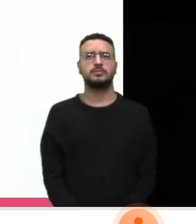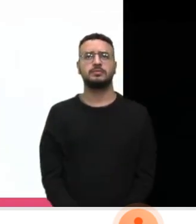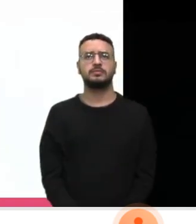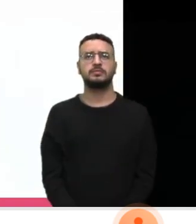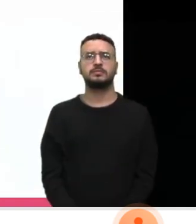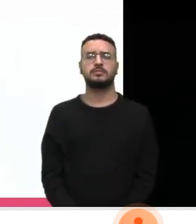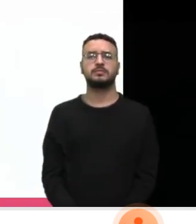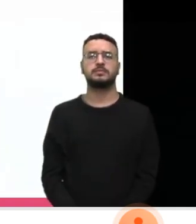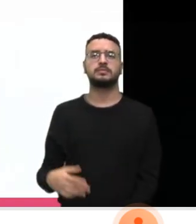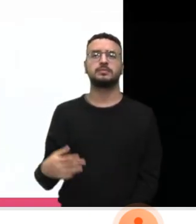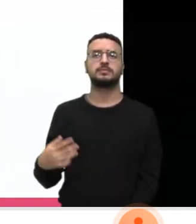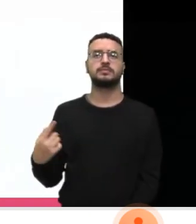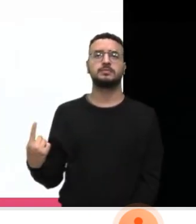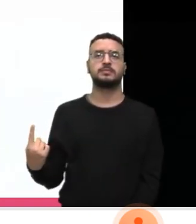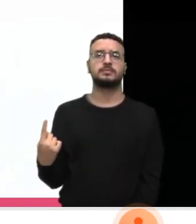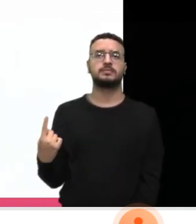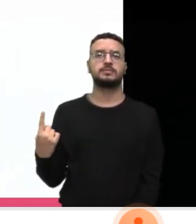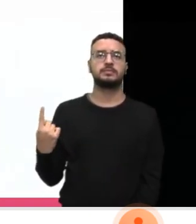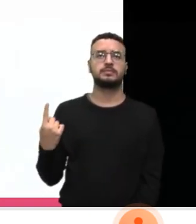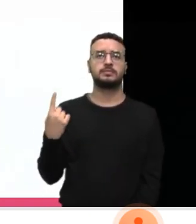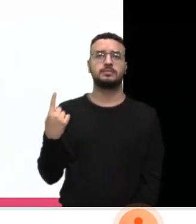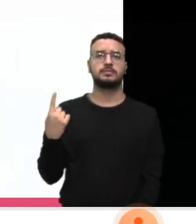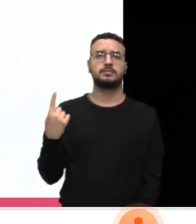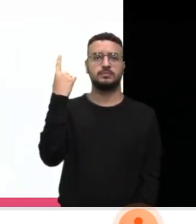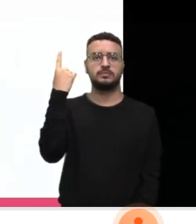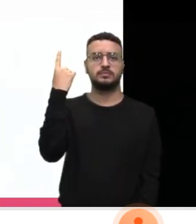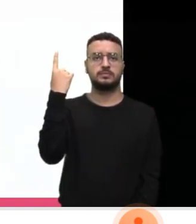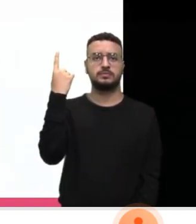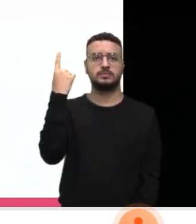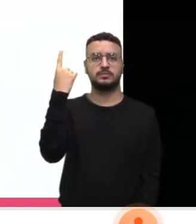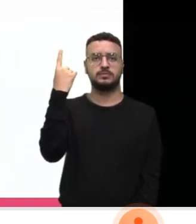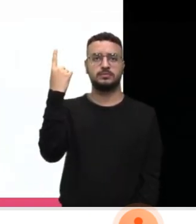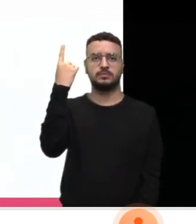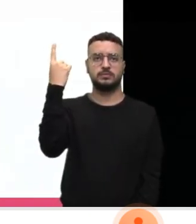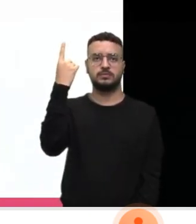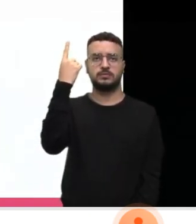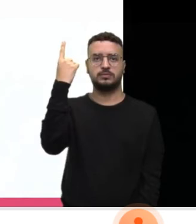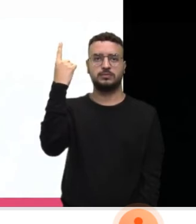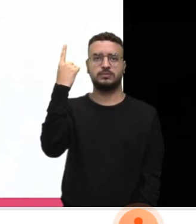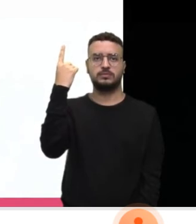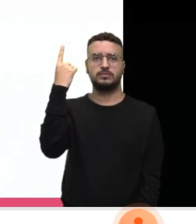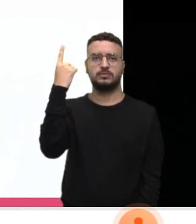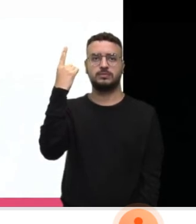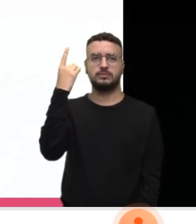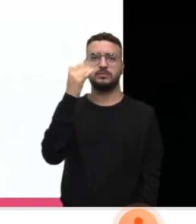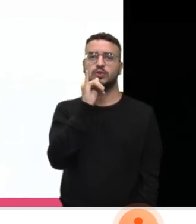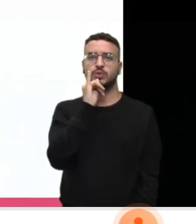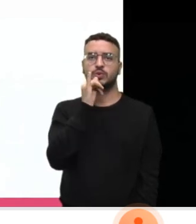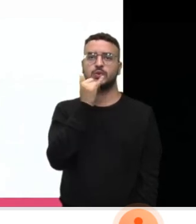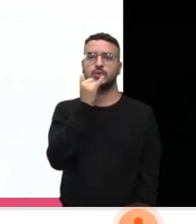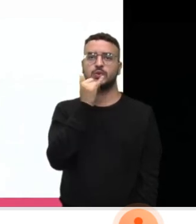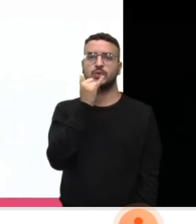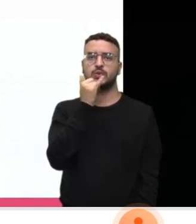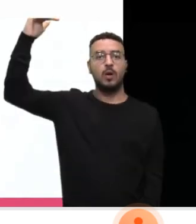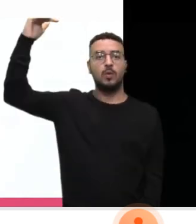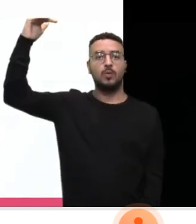Alto, aquela pessoa é alta. E aqui, quando a gente quer descrever, não é, a